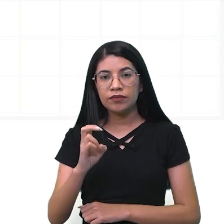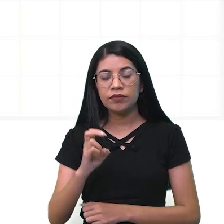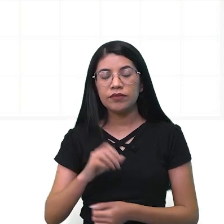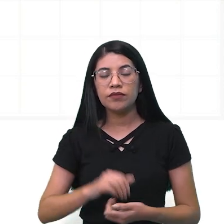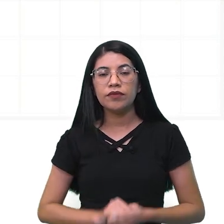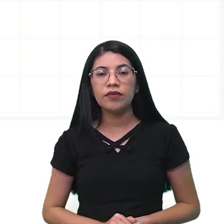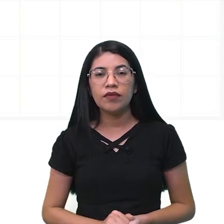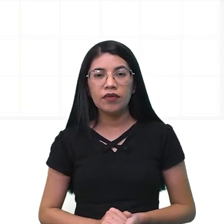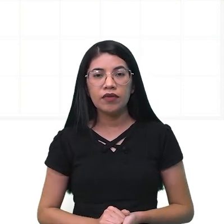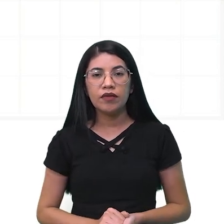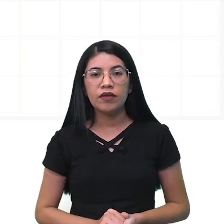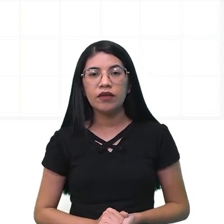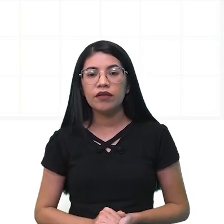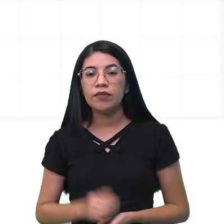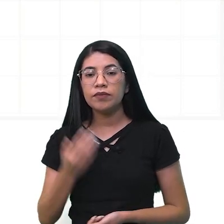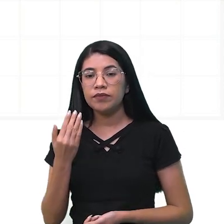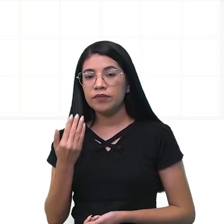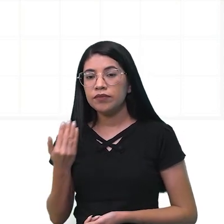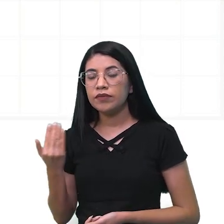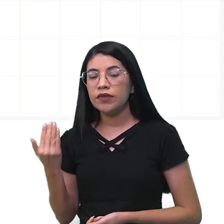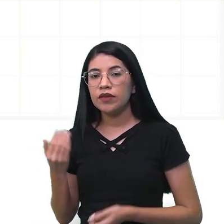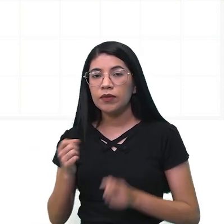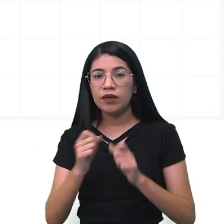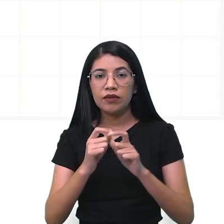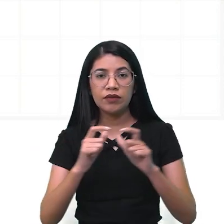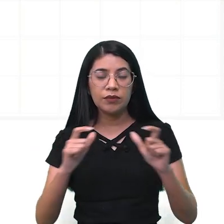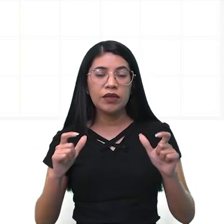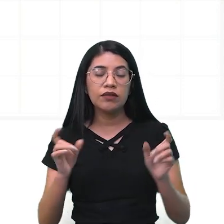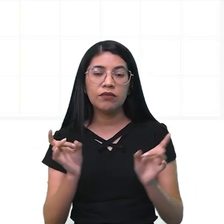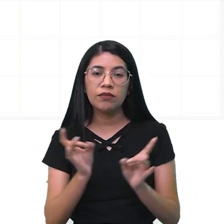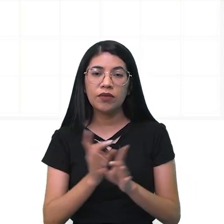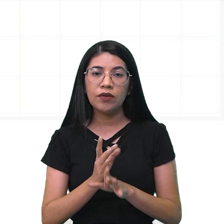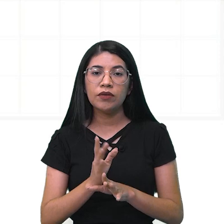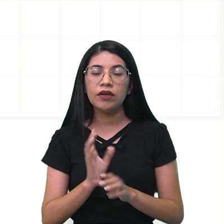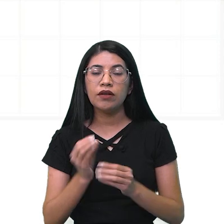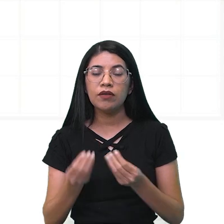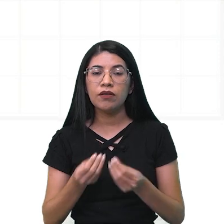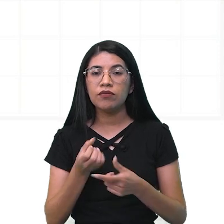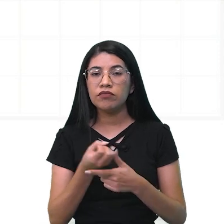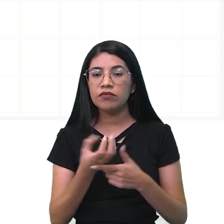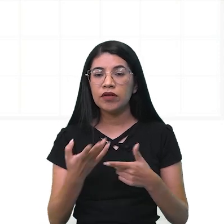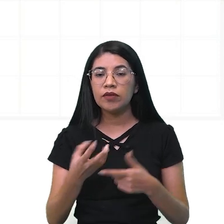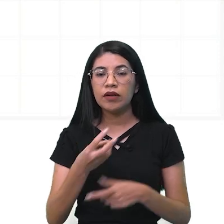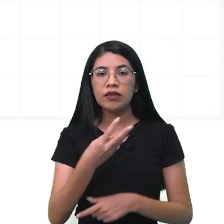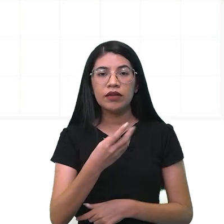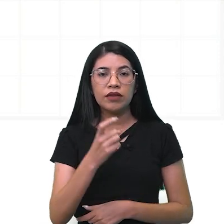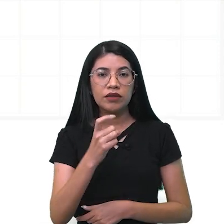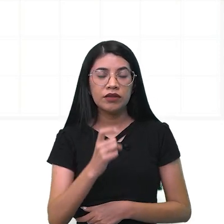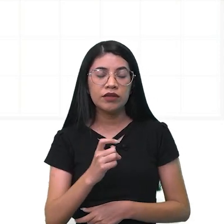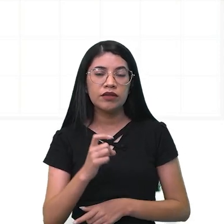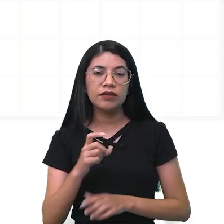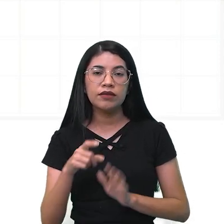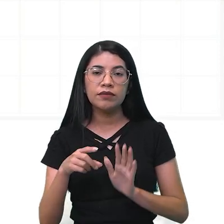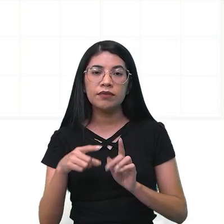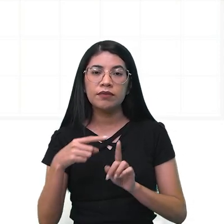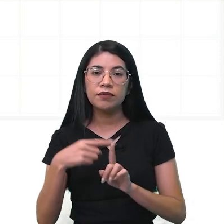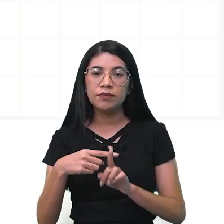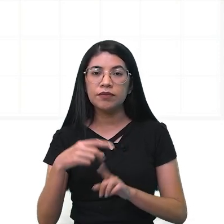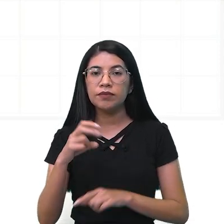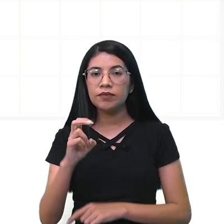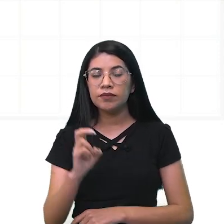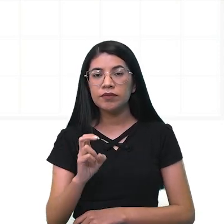aqui está a minha expressão algébrica, tá? Essa é a